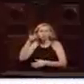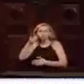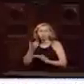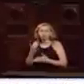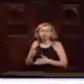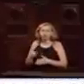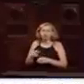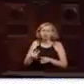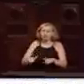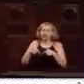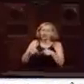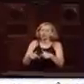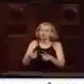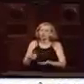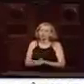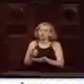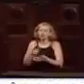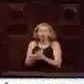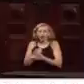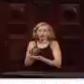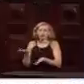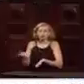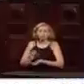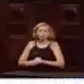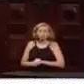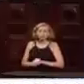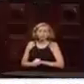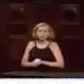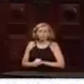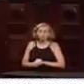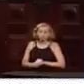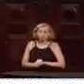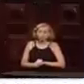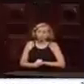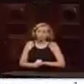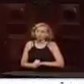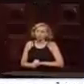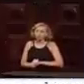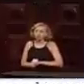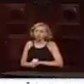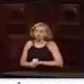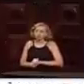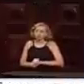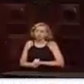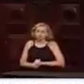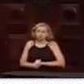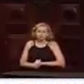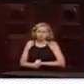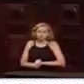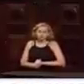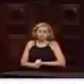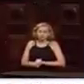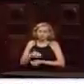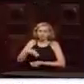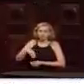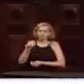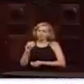a criminalizar um determinado modal, como o das vans,